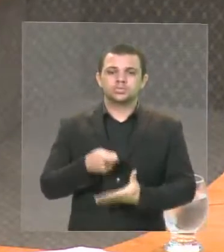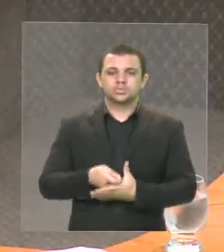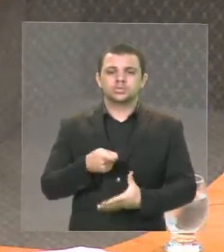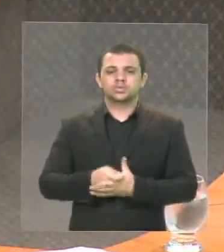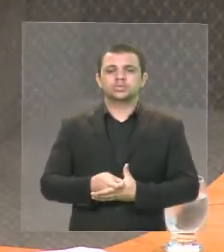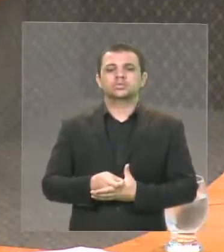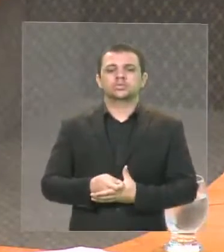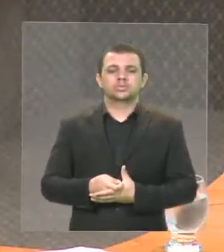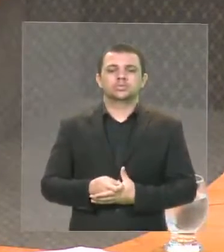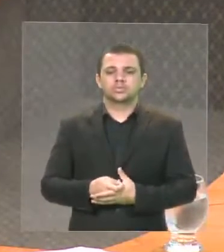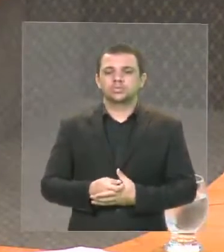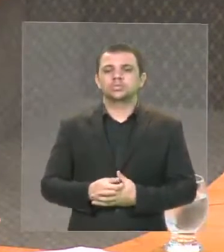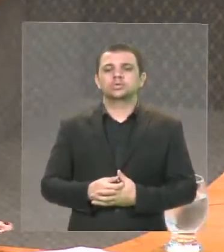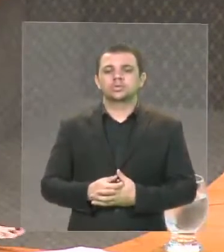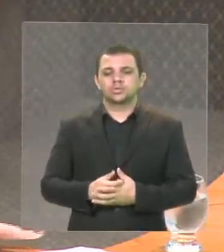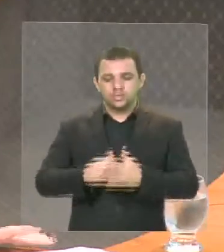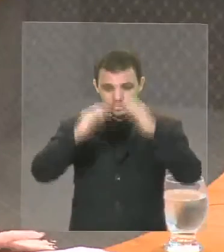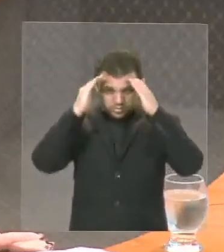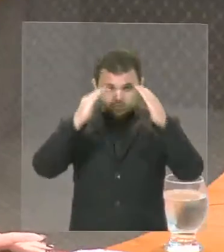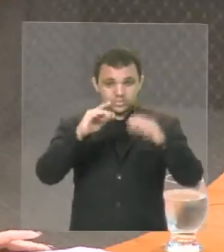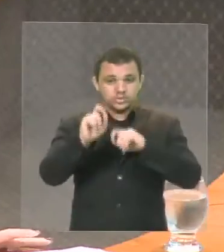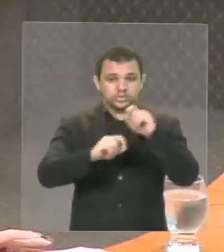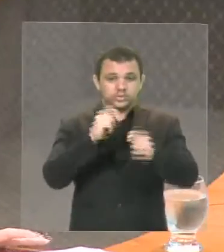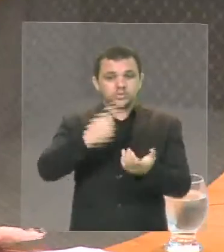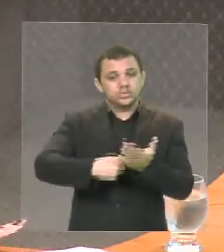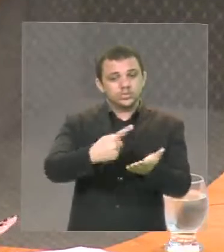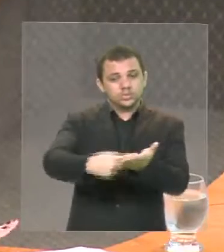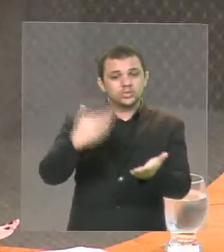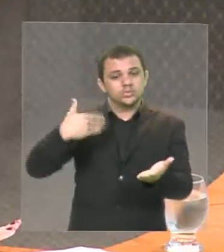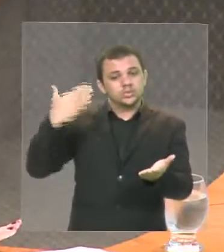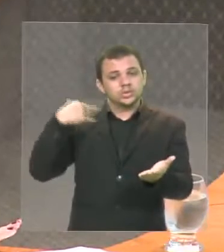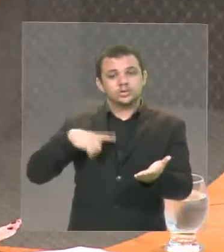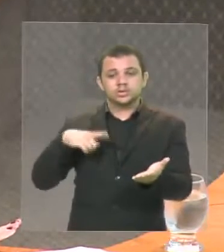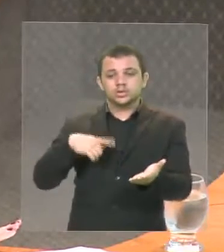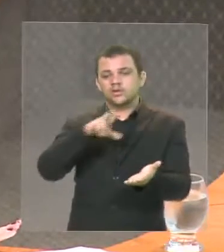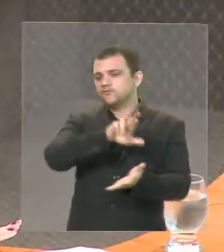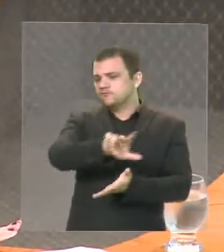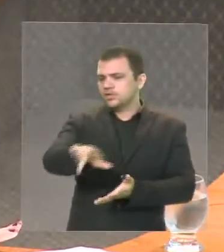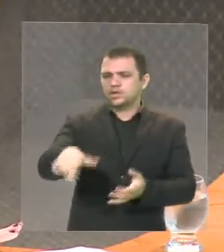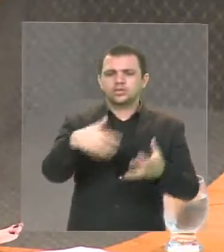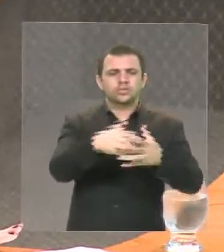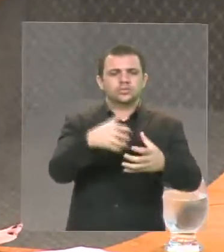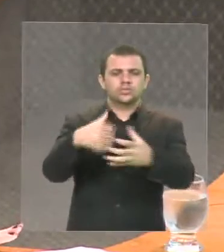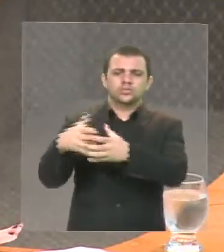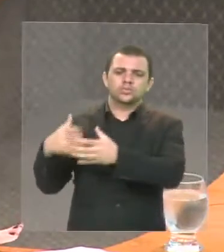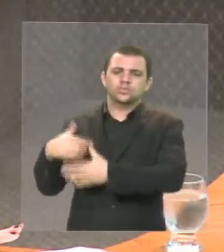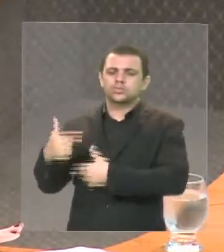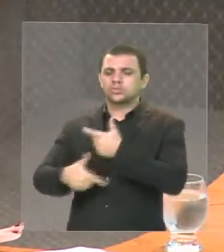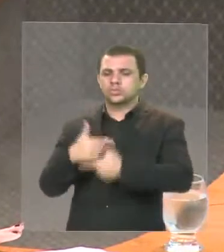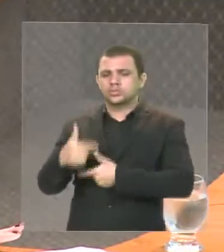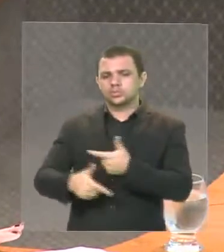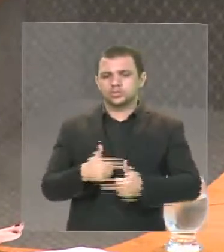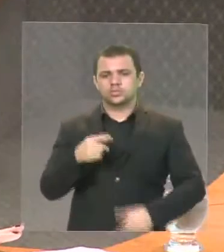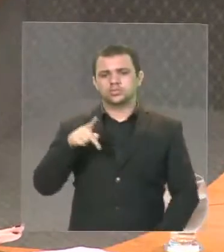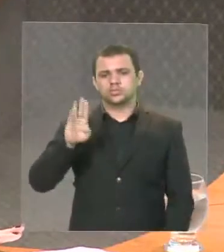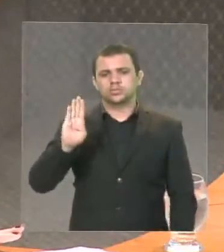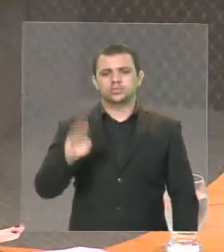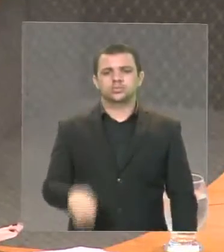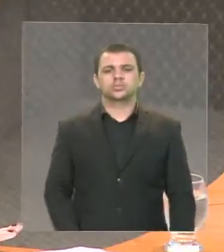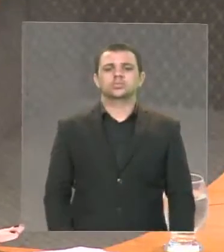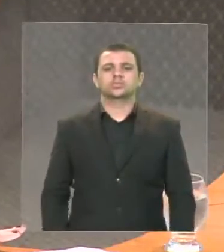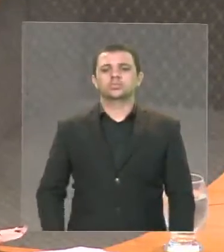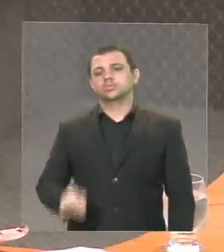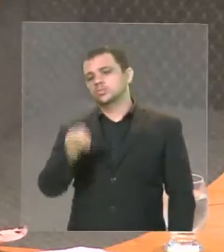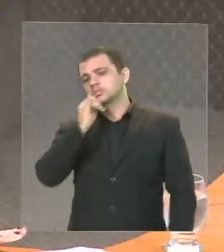fazê-lo, cumprir com os compromissos que tem com as diversas categorias do funcionalismo público,